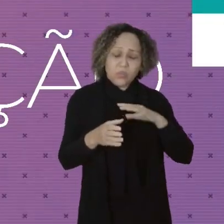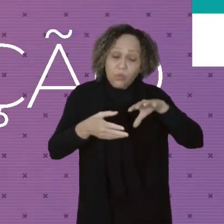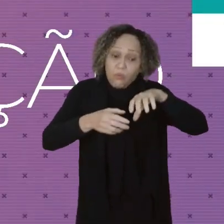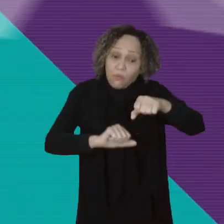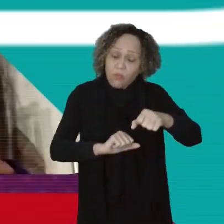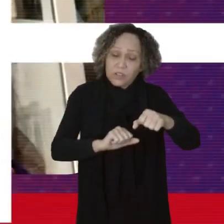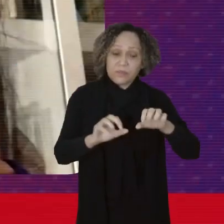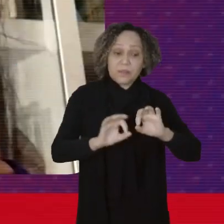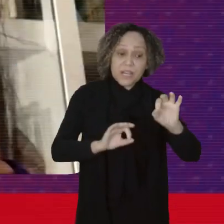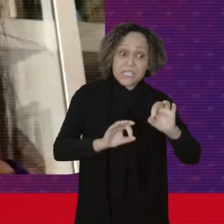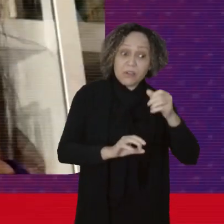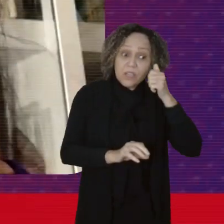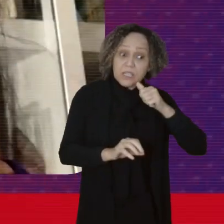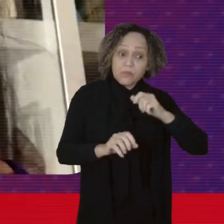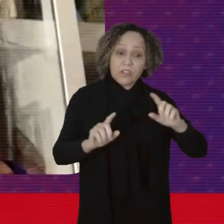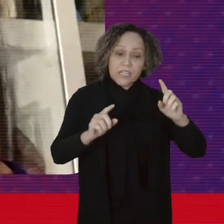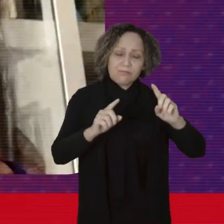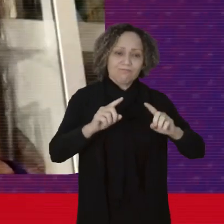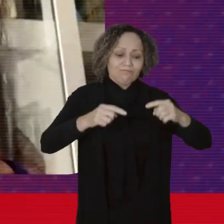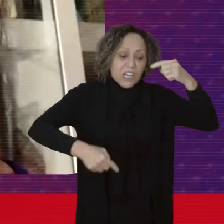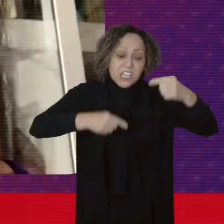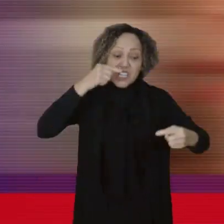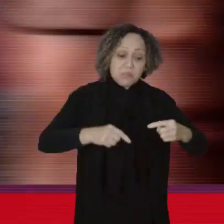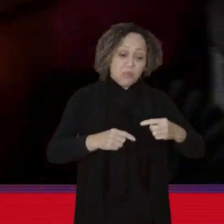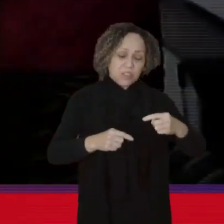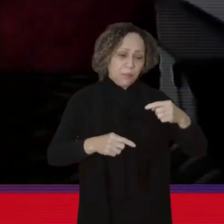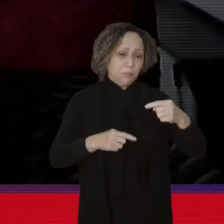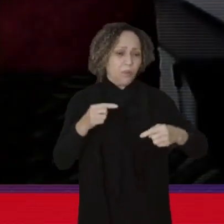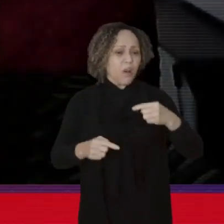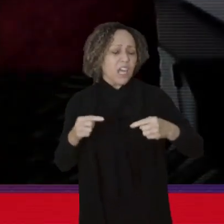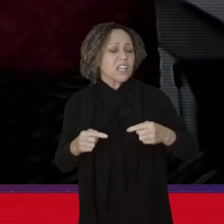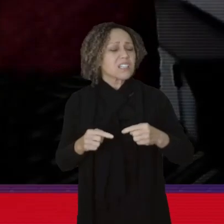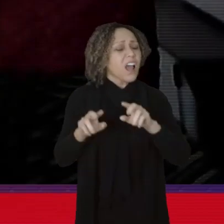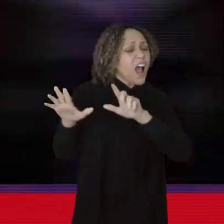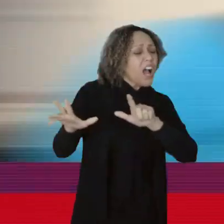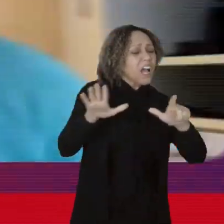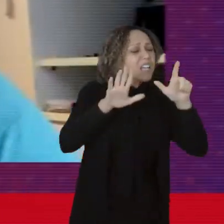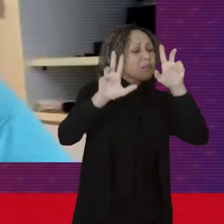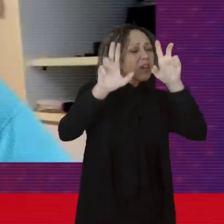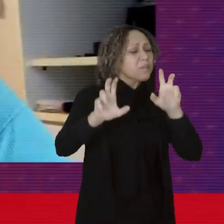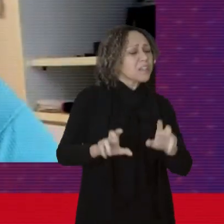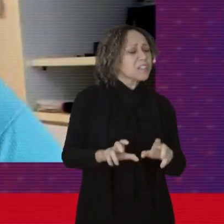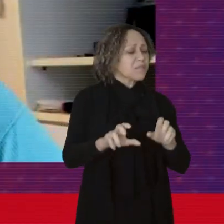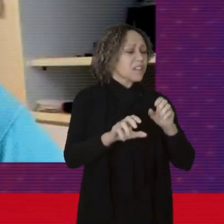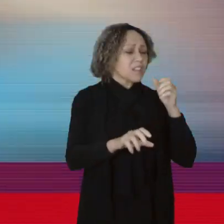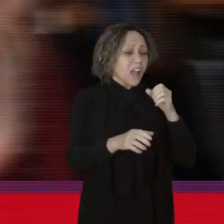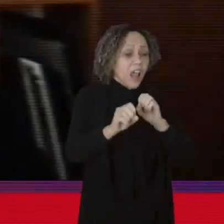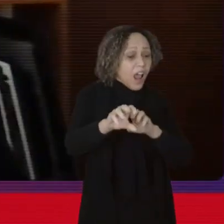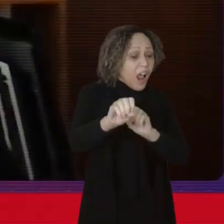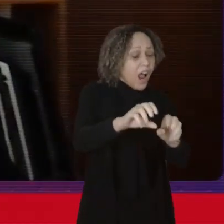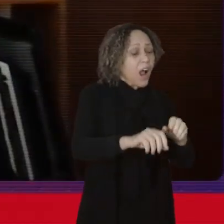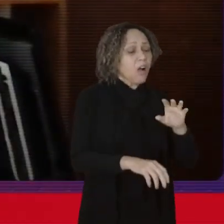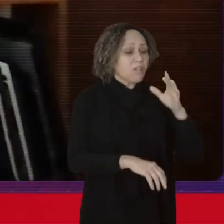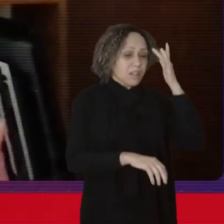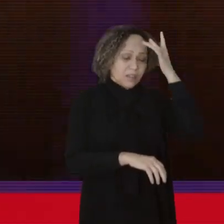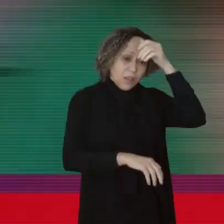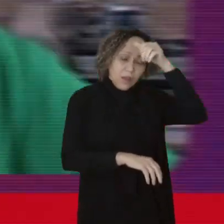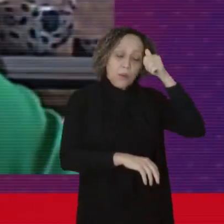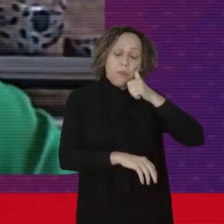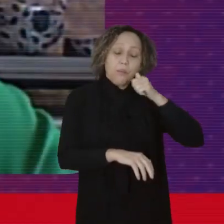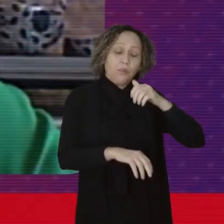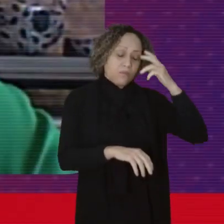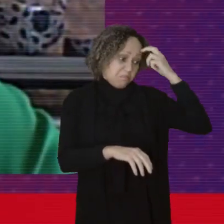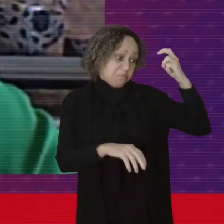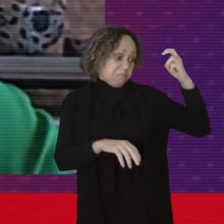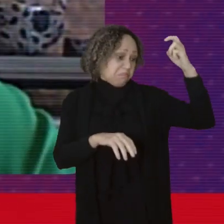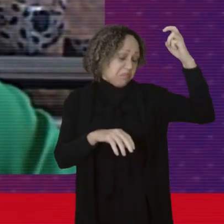das mulheres para a disputa política. A cada semana, um tema diferente será trabalhado em aulas preparadas por especialistas e mulheres de notório saber.